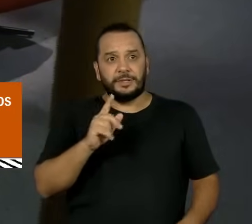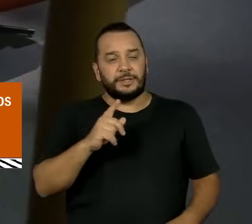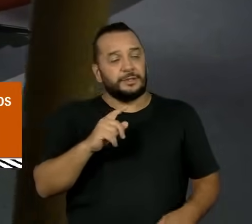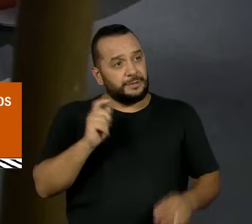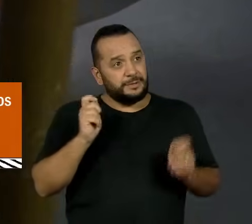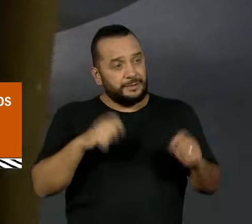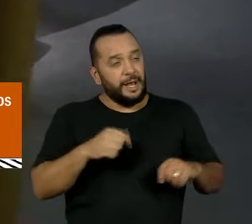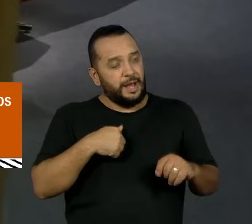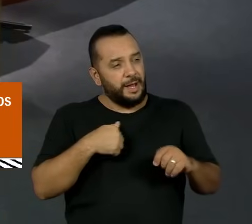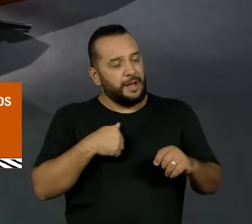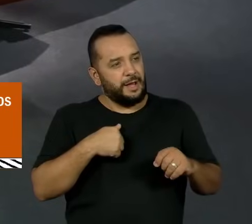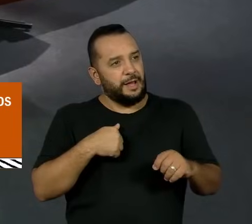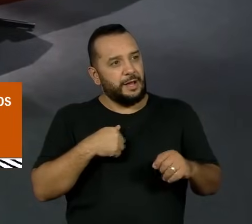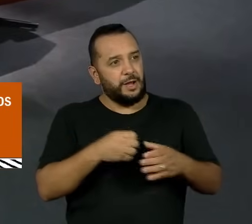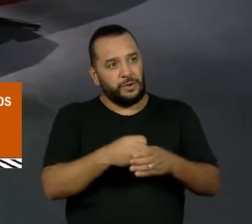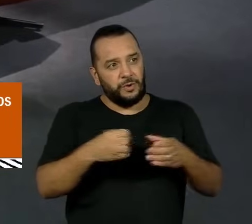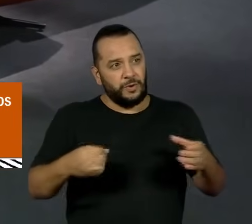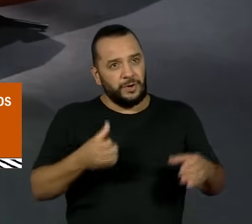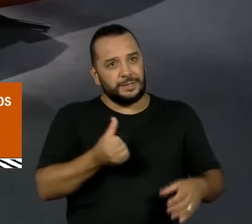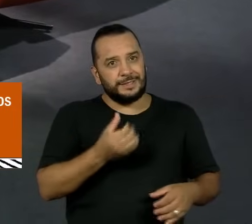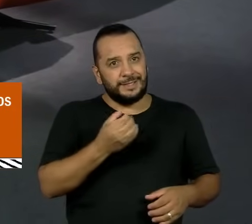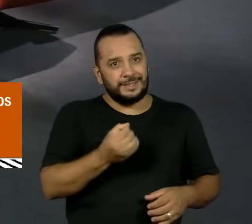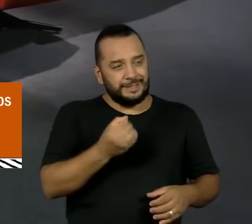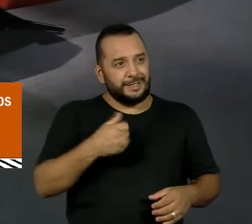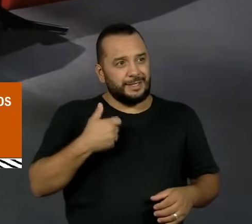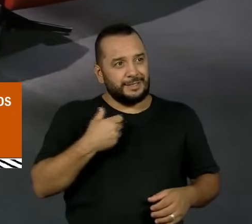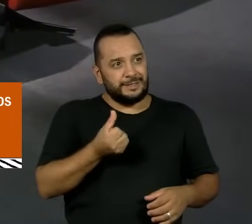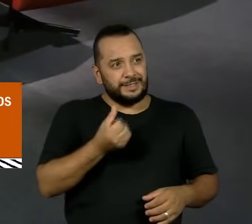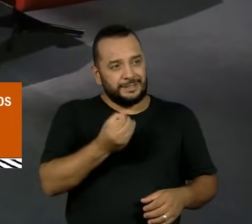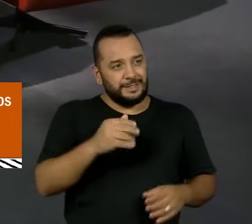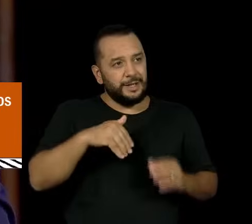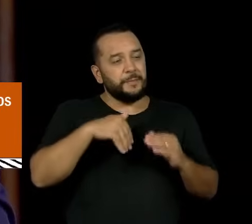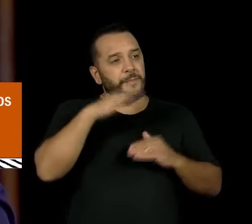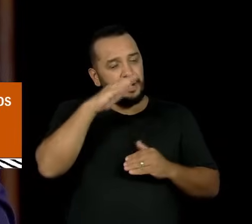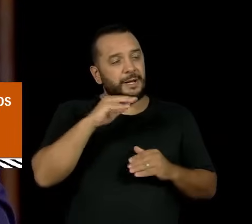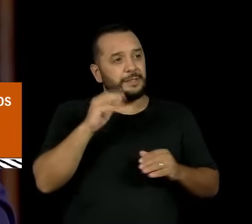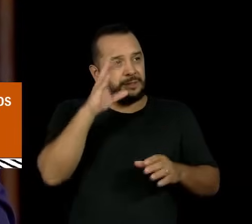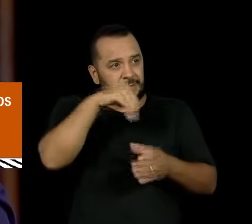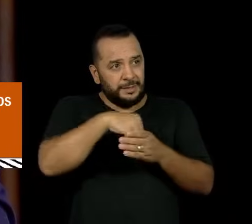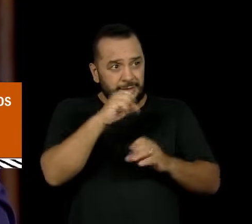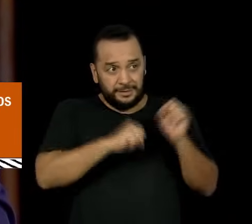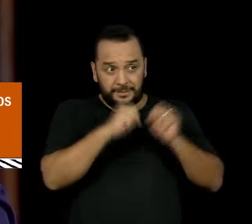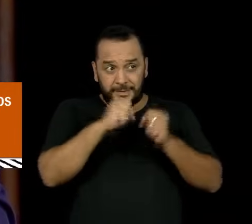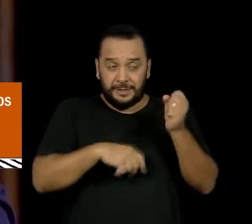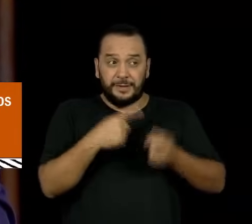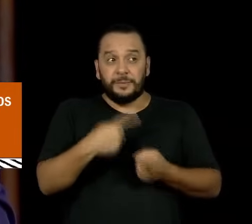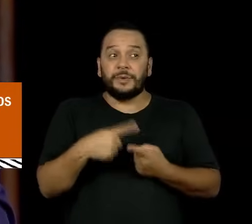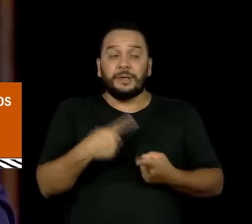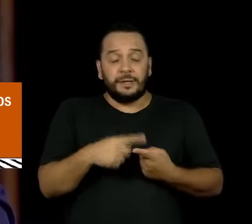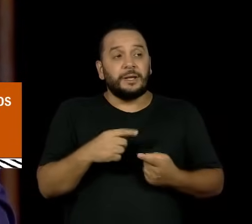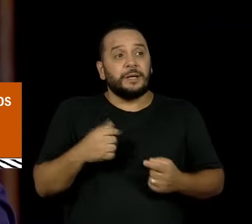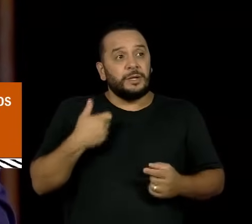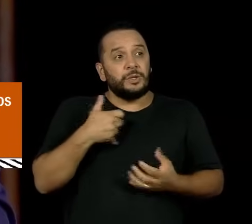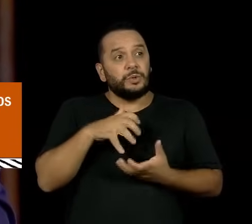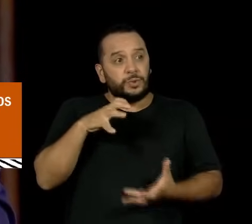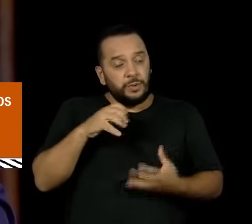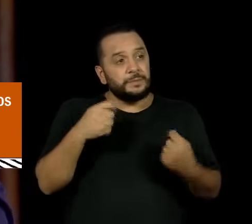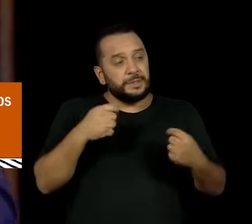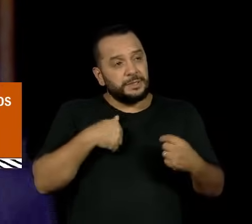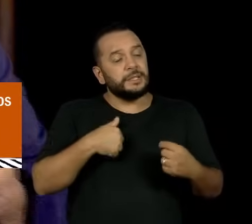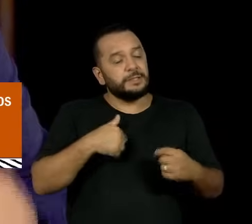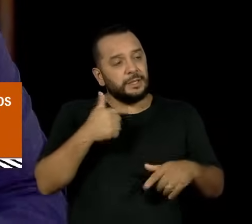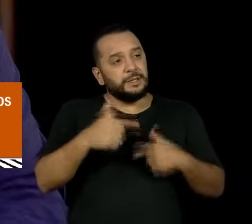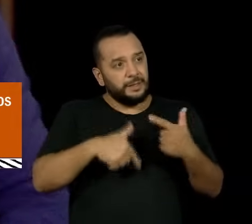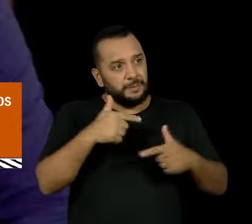para 60 a mais nas empresas, ela afirma, tá? Hum. Boa parte dos idosos precisa continuar trabalhando porque recebe